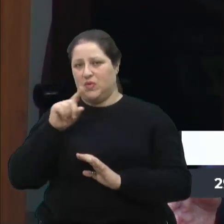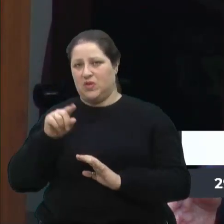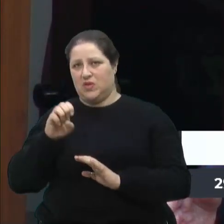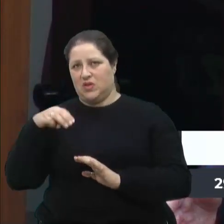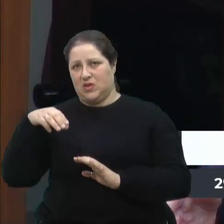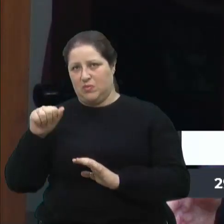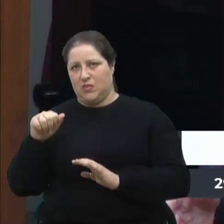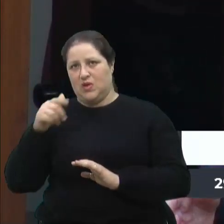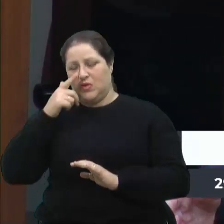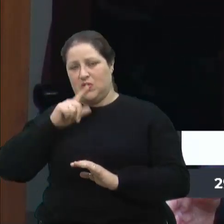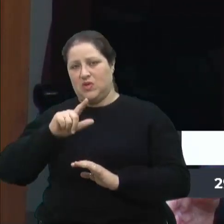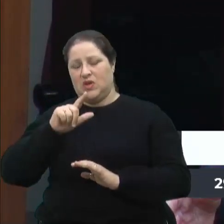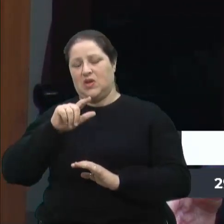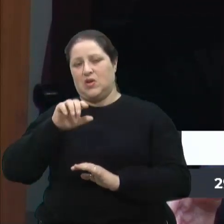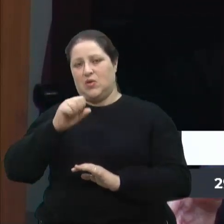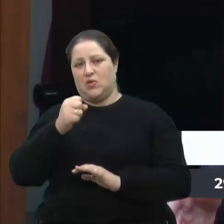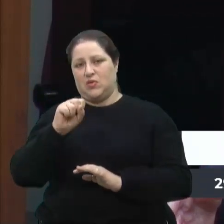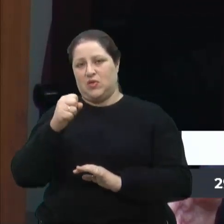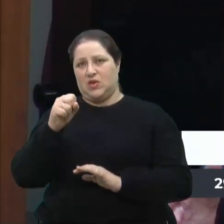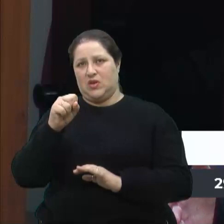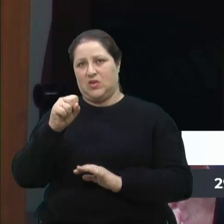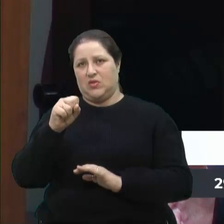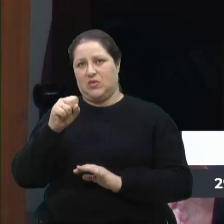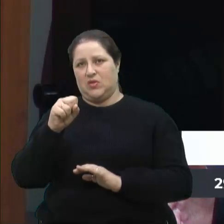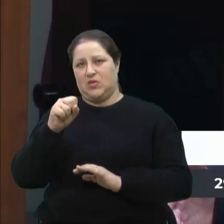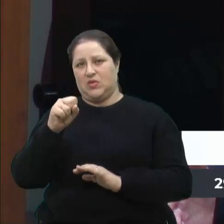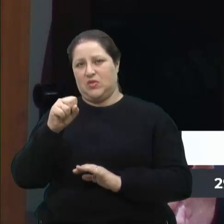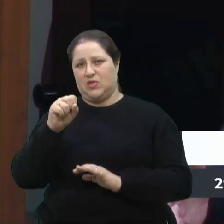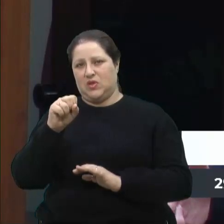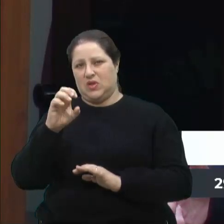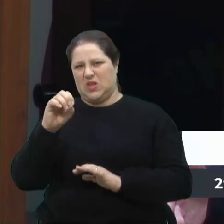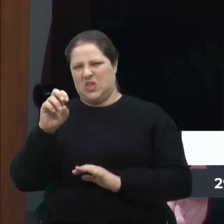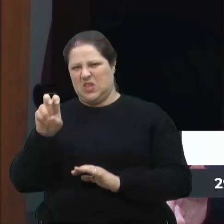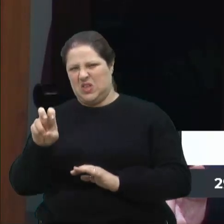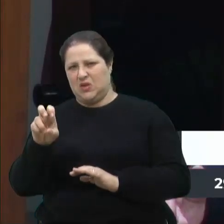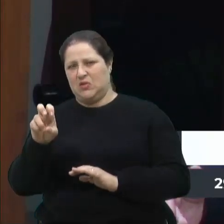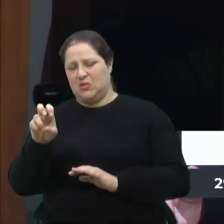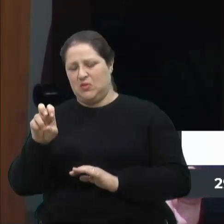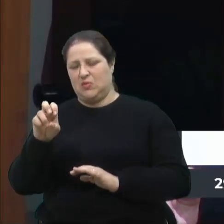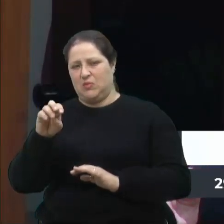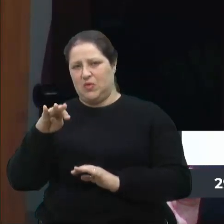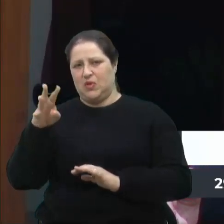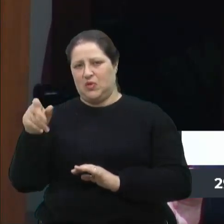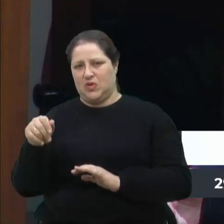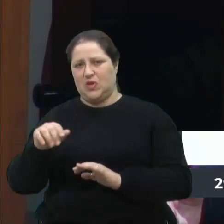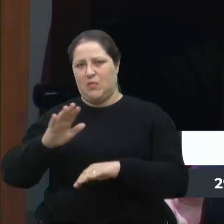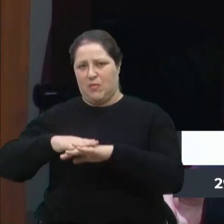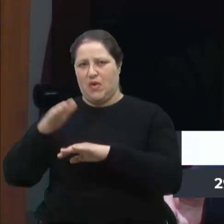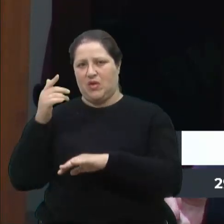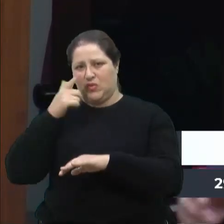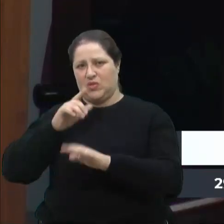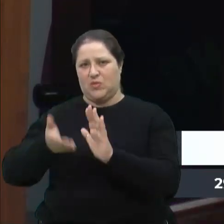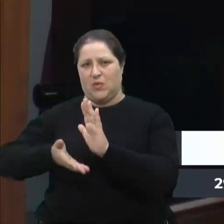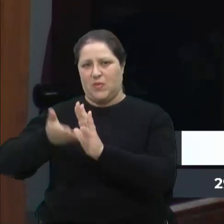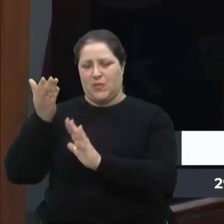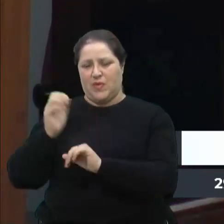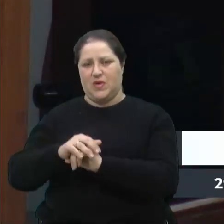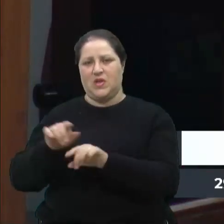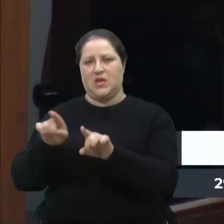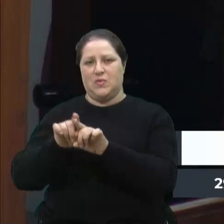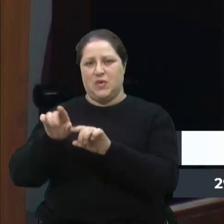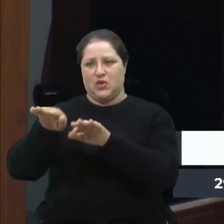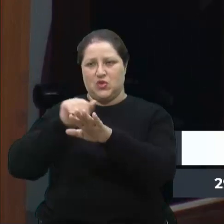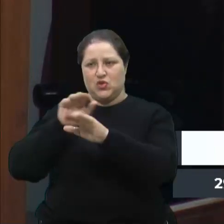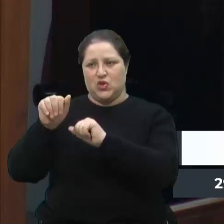em 805 bilhões, subiu 200 bilhões a mais a receita do Estado. A atração de